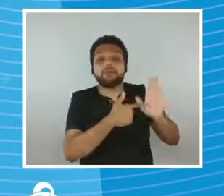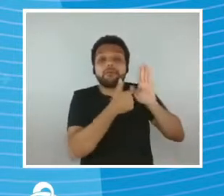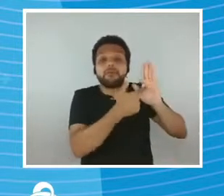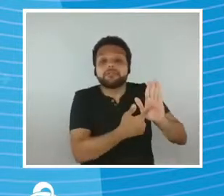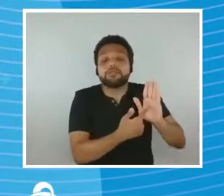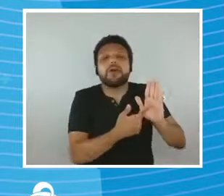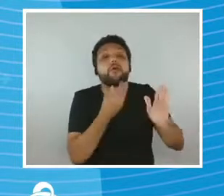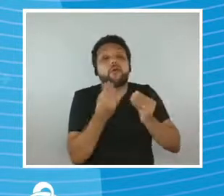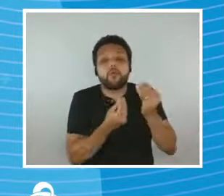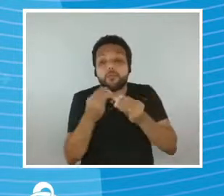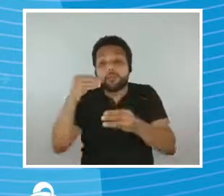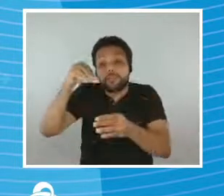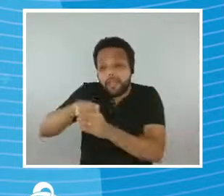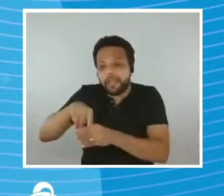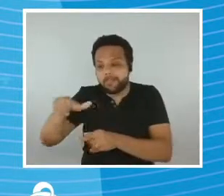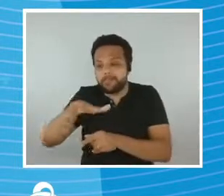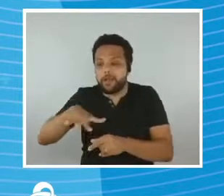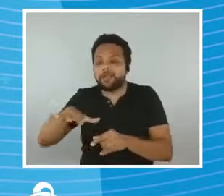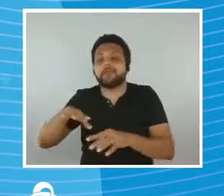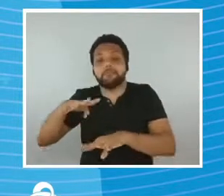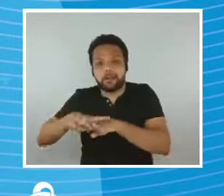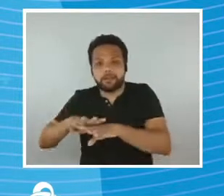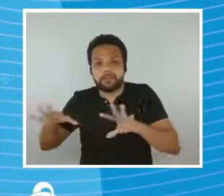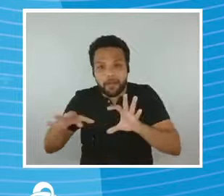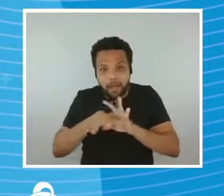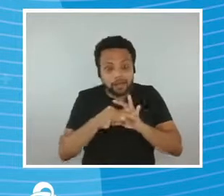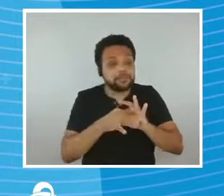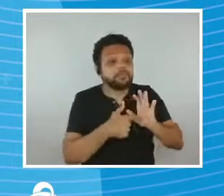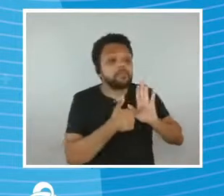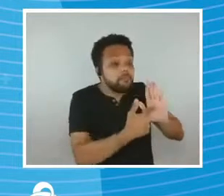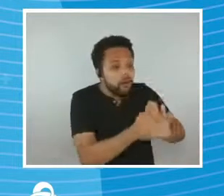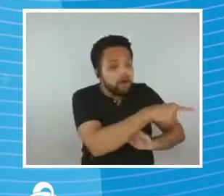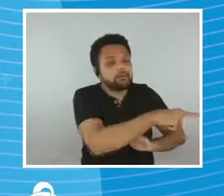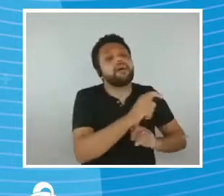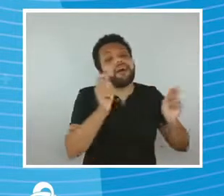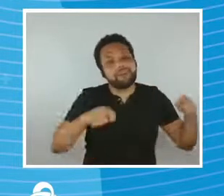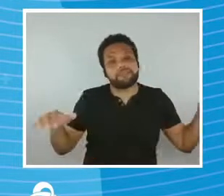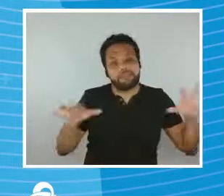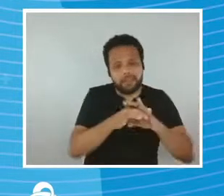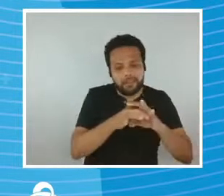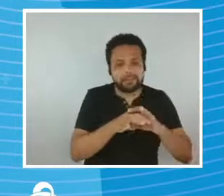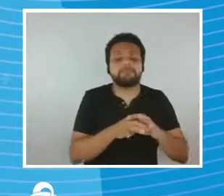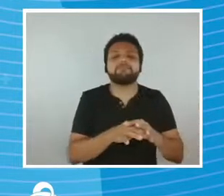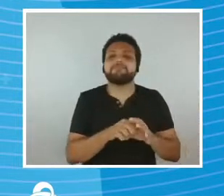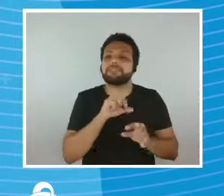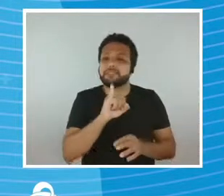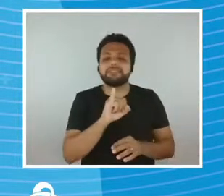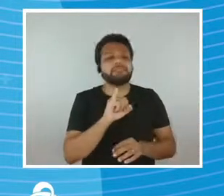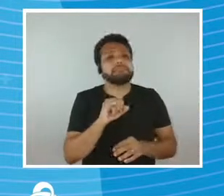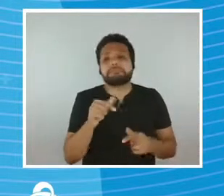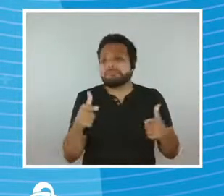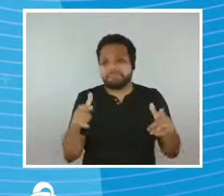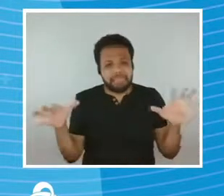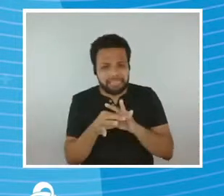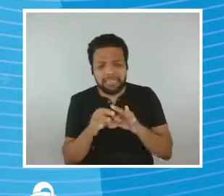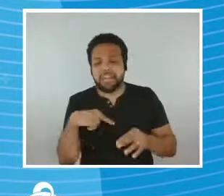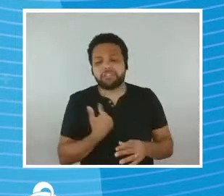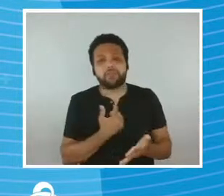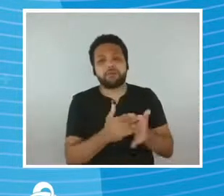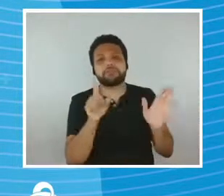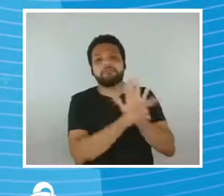conhecimento. Sem isso, a gente fica com evidências muito frágeis. Nós ficamos fazendo perguntas que são, como eu já disse,